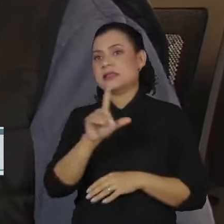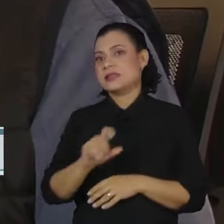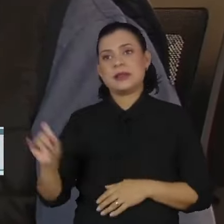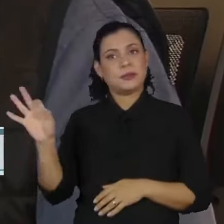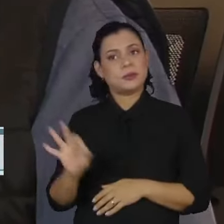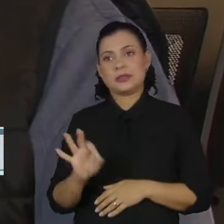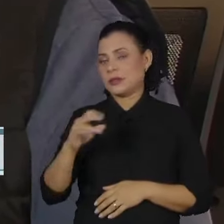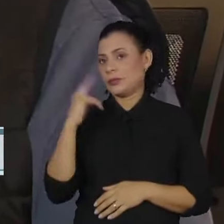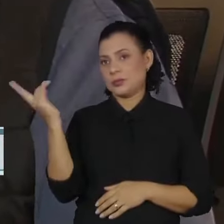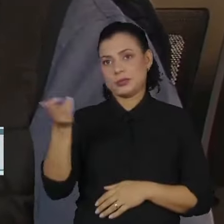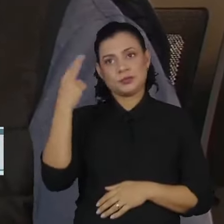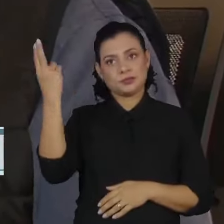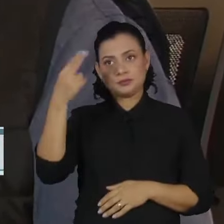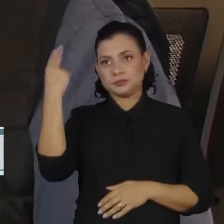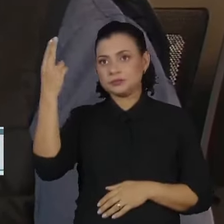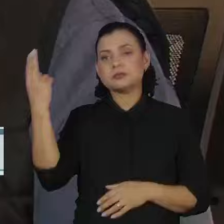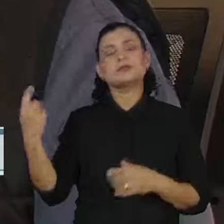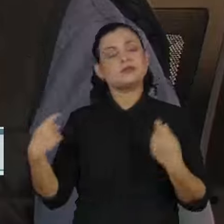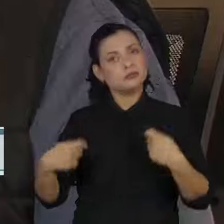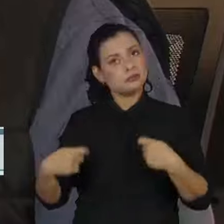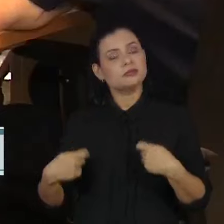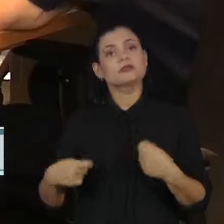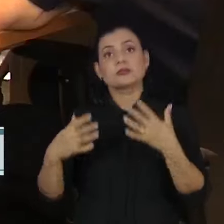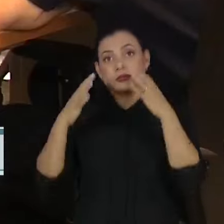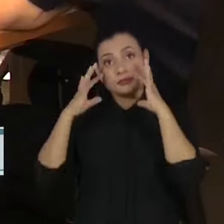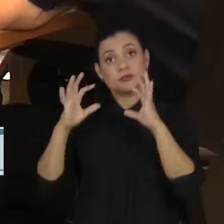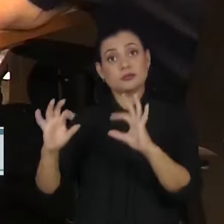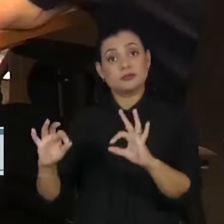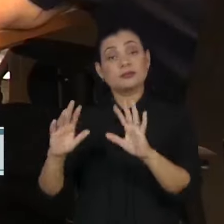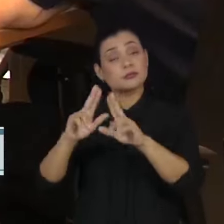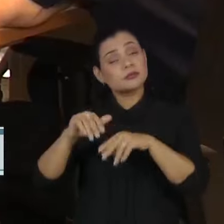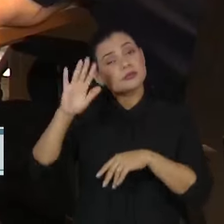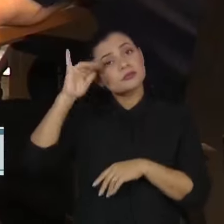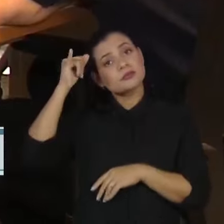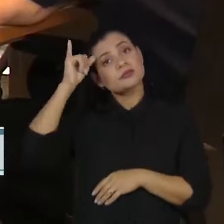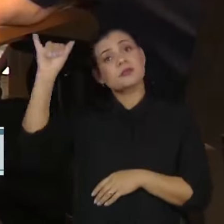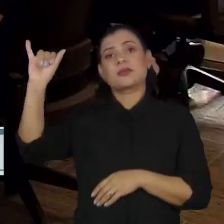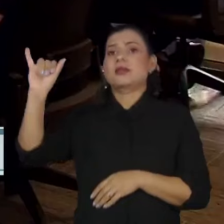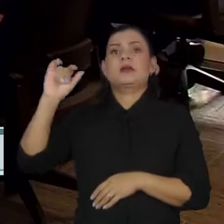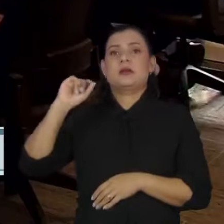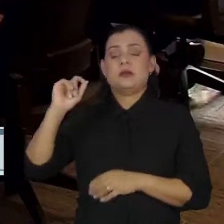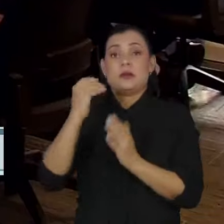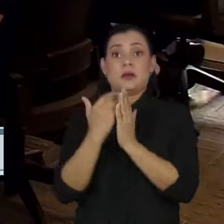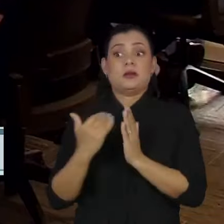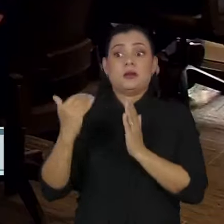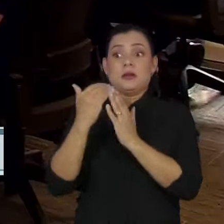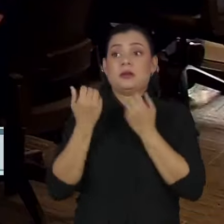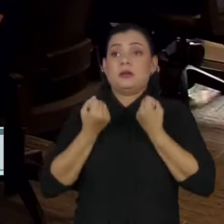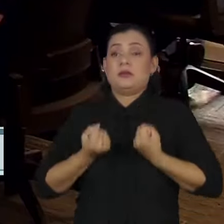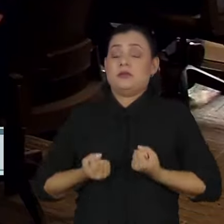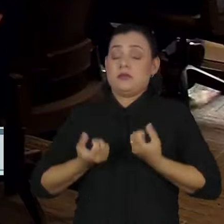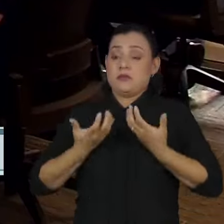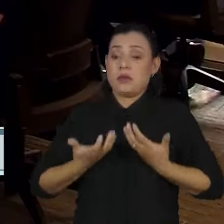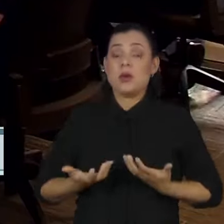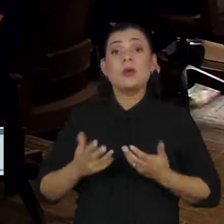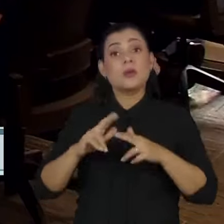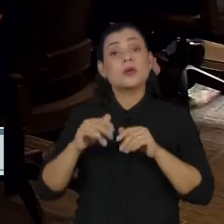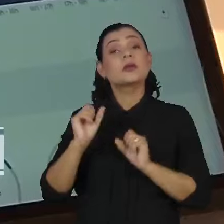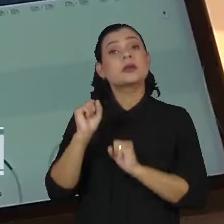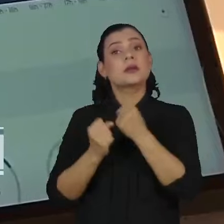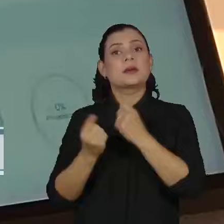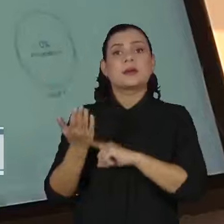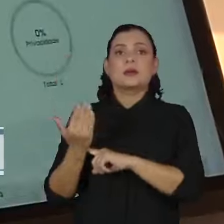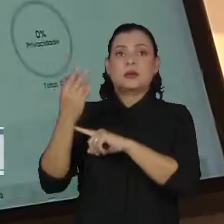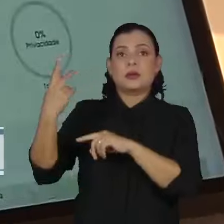100% nos dois objetos, nas duas ações que você está fazendo. Para evitar a sobrecarga da equipe, esta empresa de tecnologia com sede em